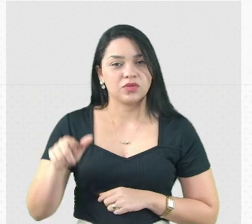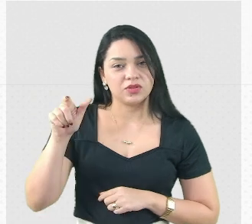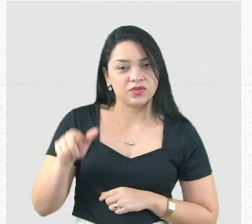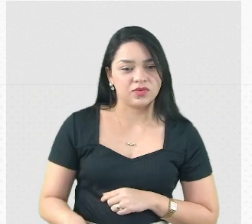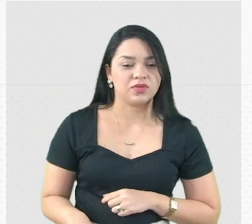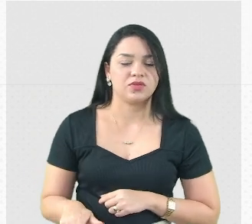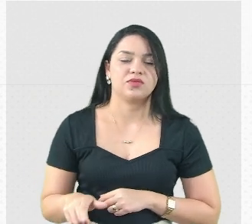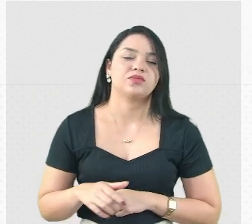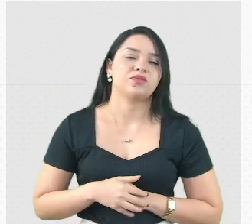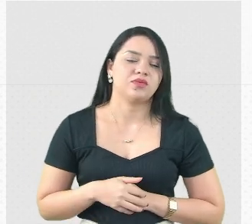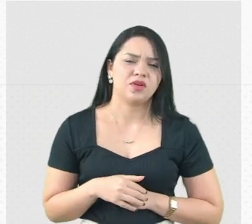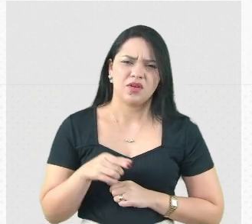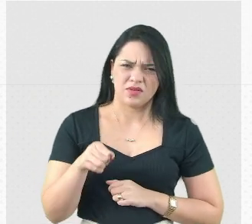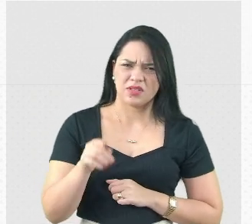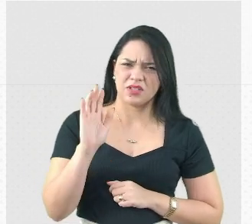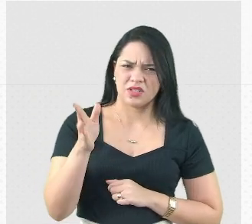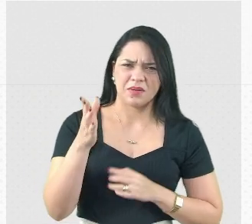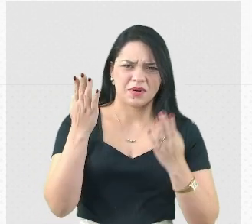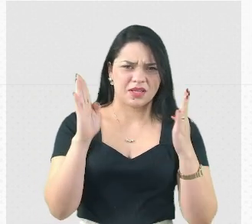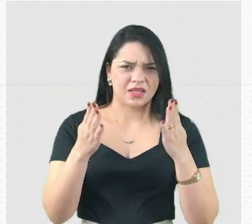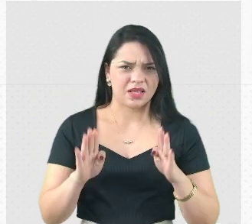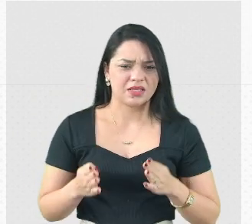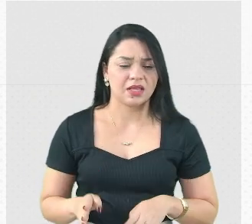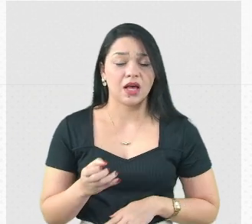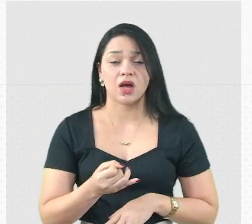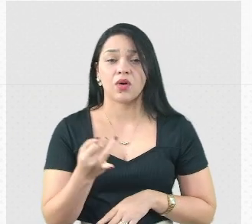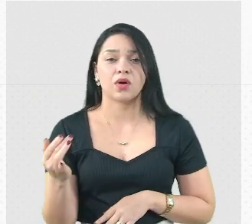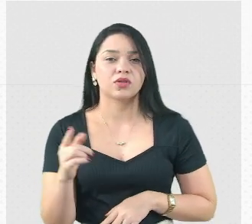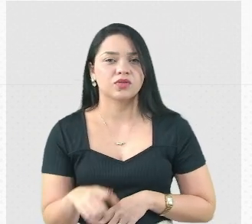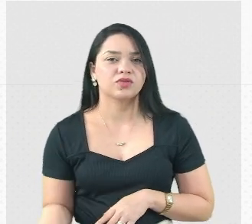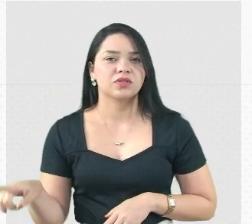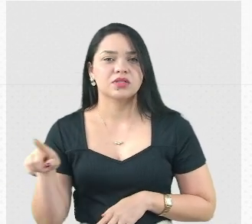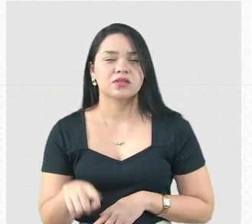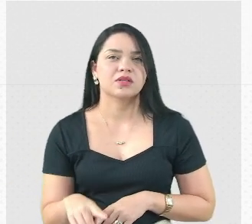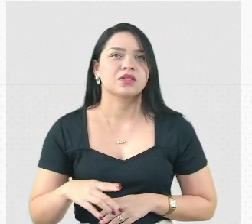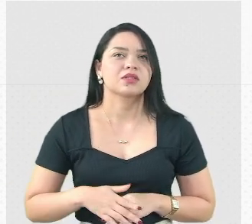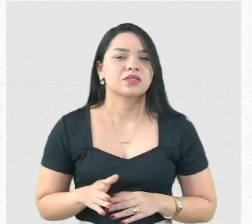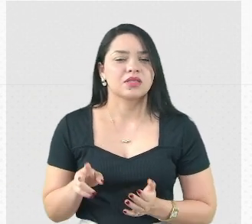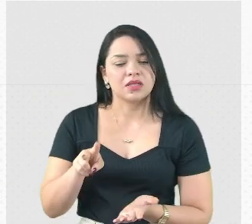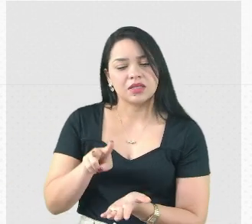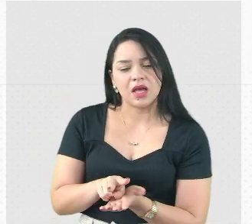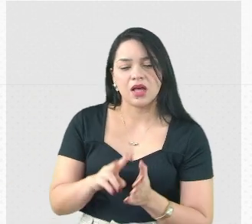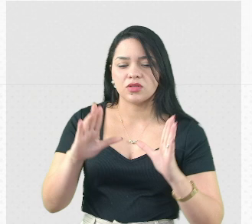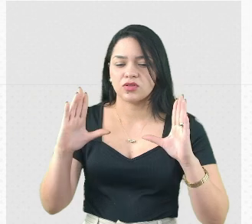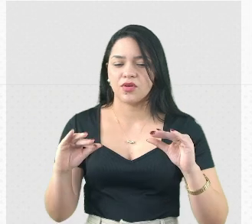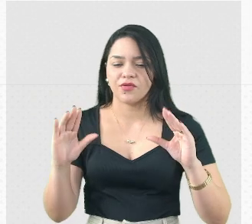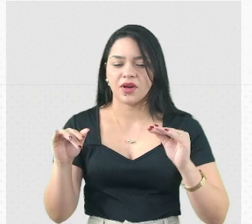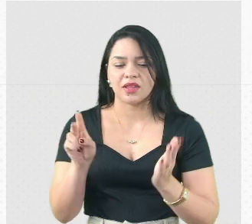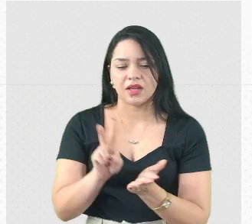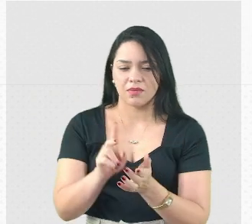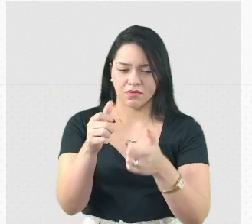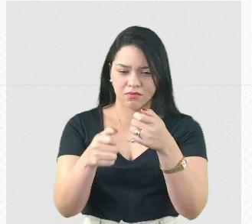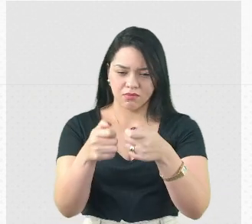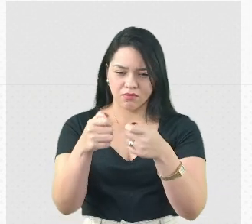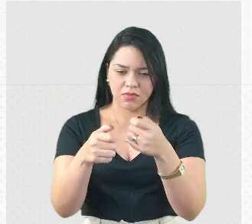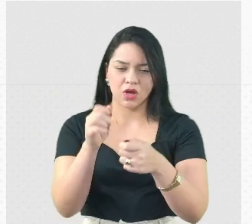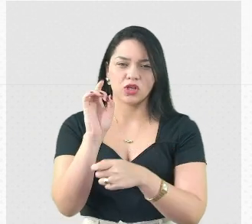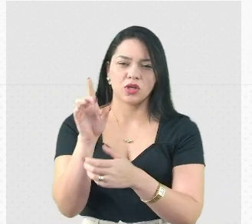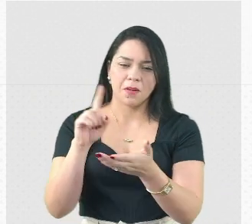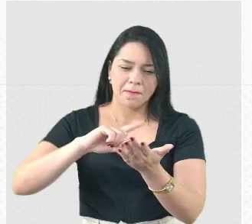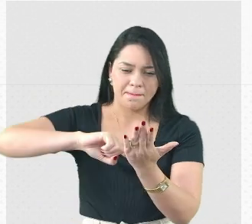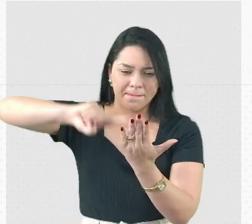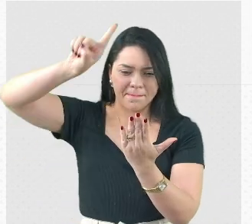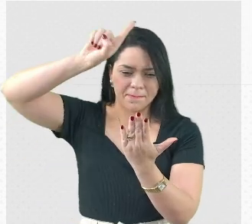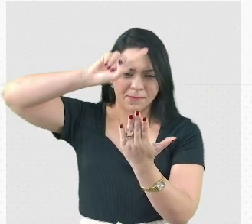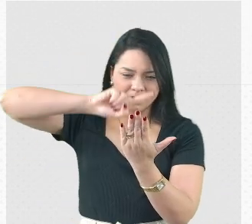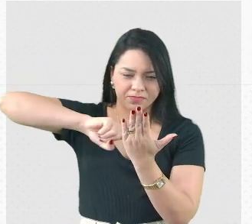ele é ativo. Vocês já pararam para analisar quando vocês estão lá deitado no sofá, na cama, mexendo no aparelho celular, só passando a